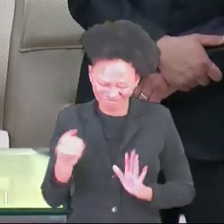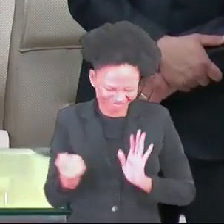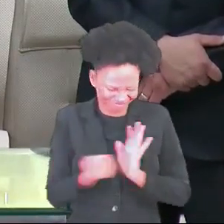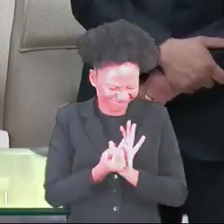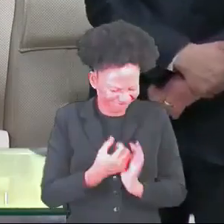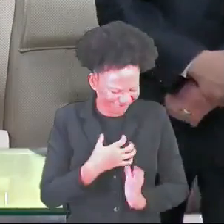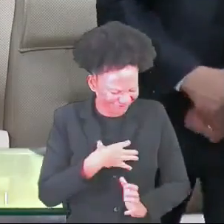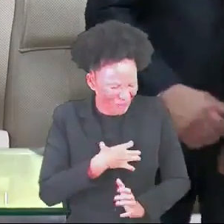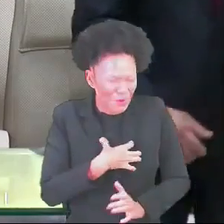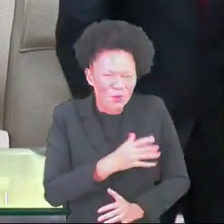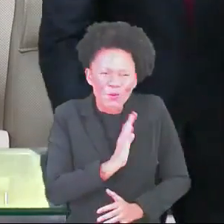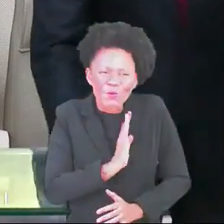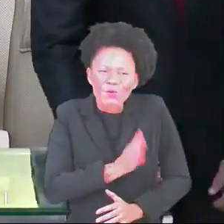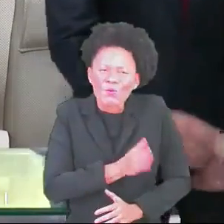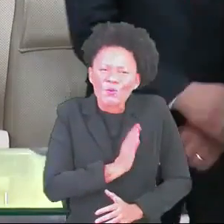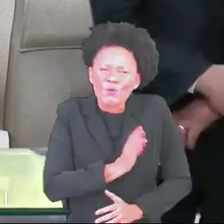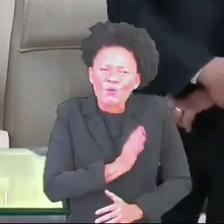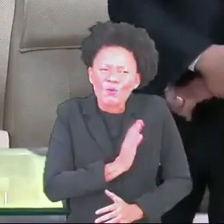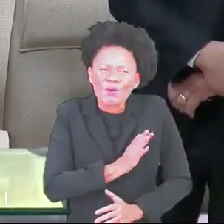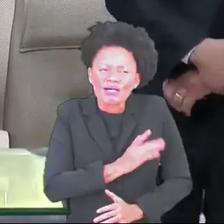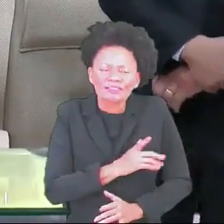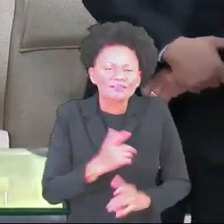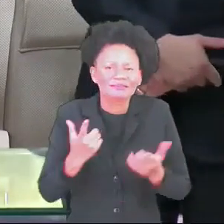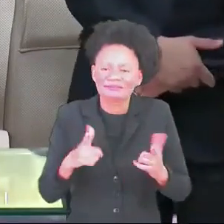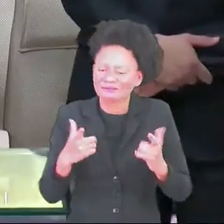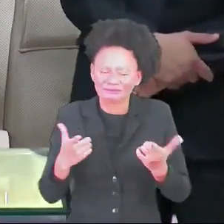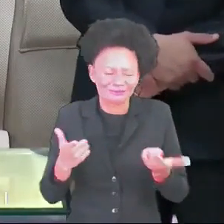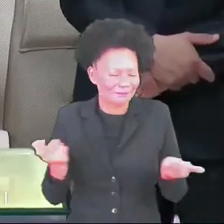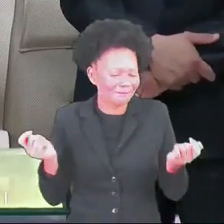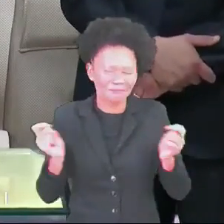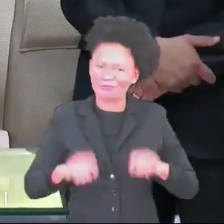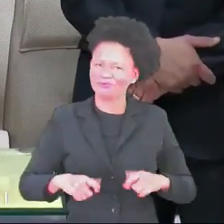coração. Não existe possibilidade.